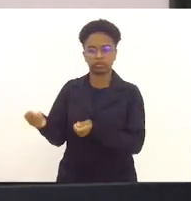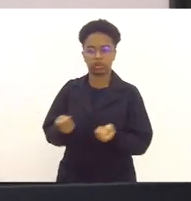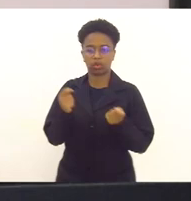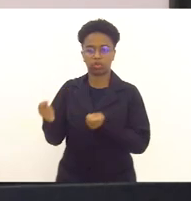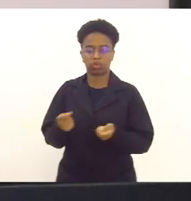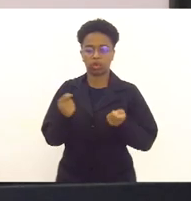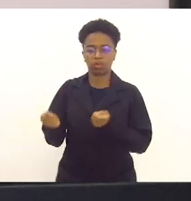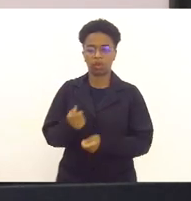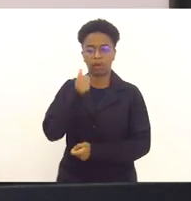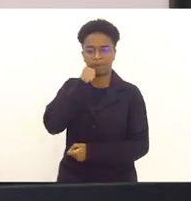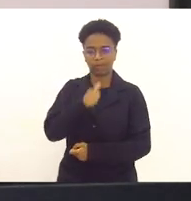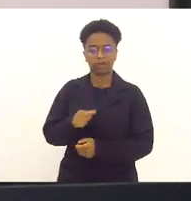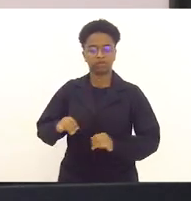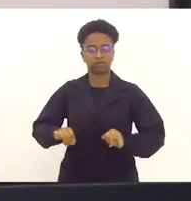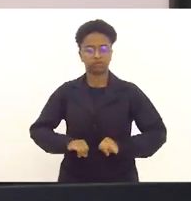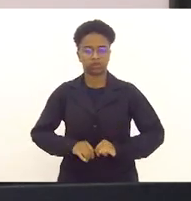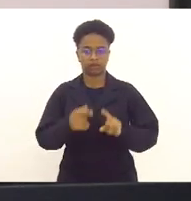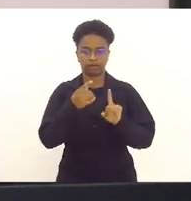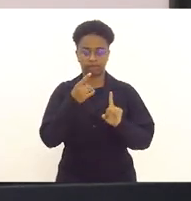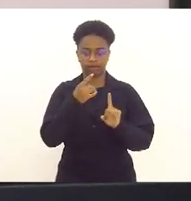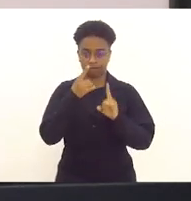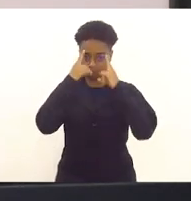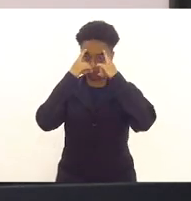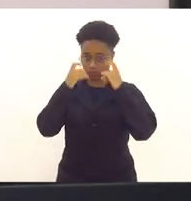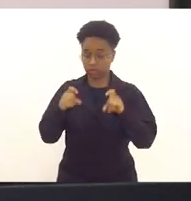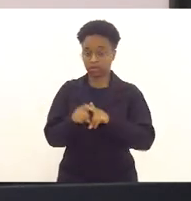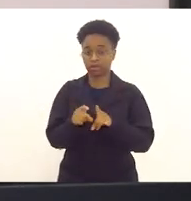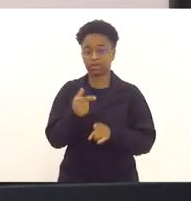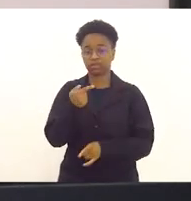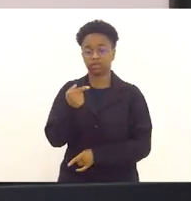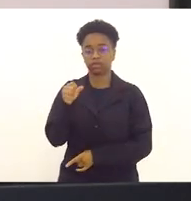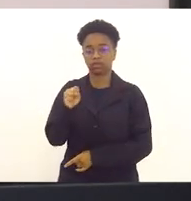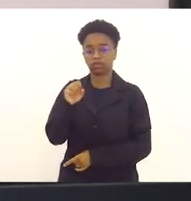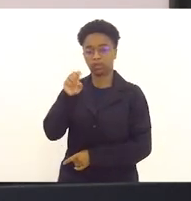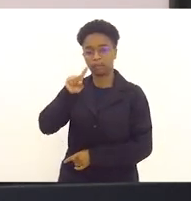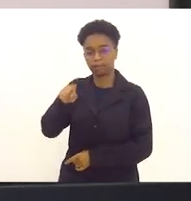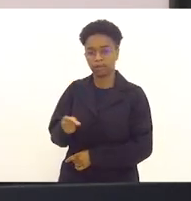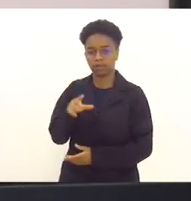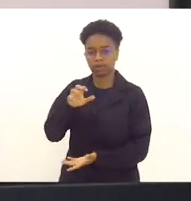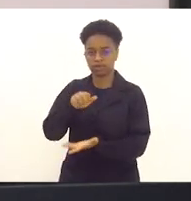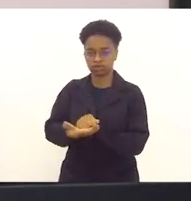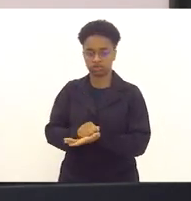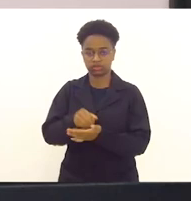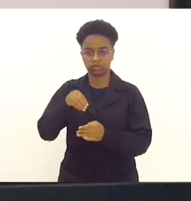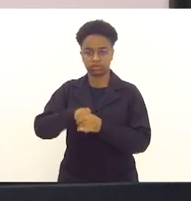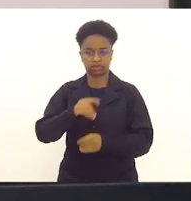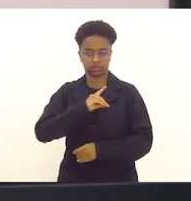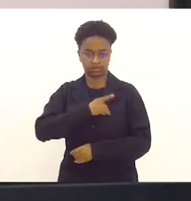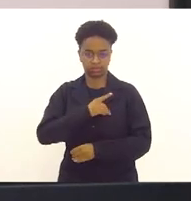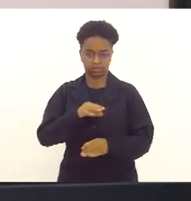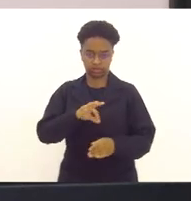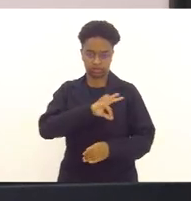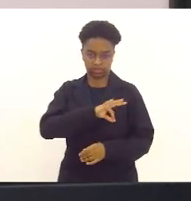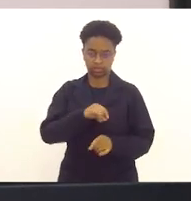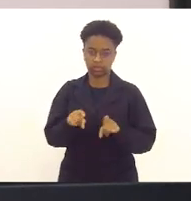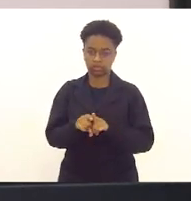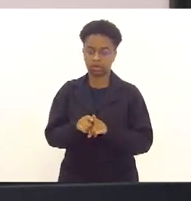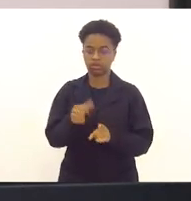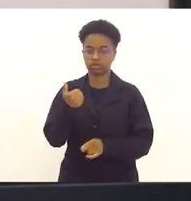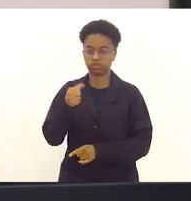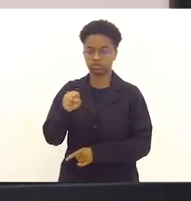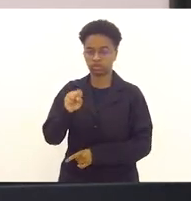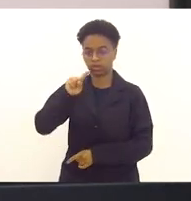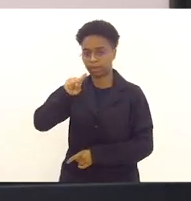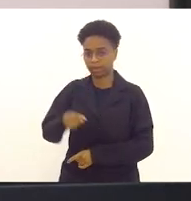78 mil 318 registro na delegacia de polícia 18 mil registro de ocorrência relataram mais de uma forma